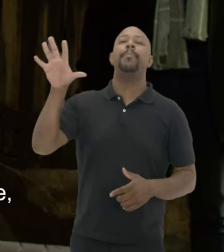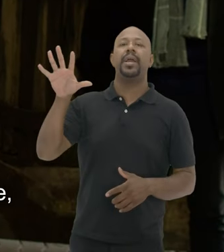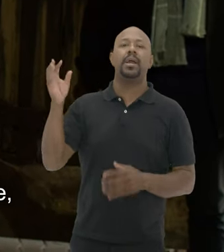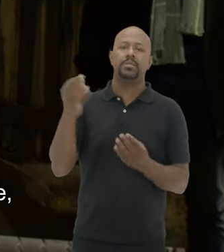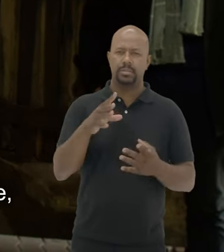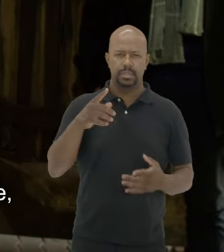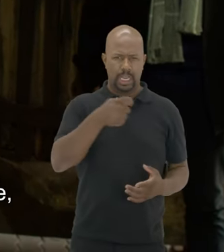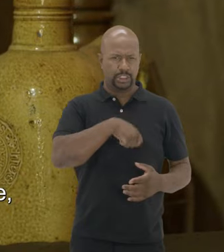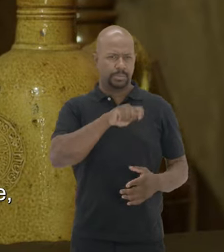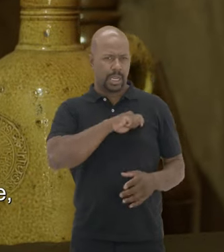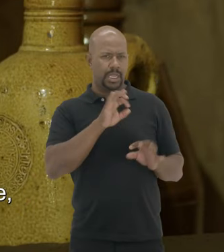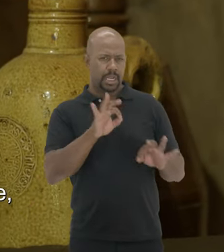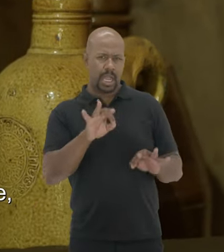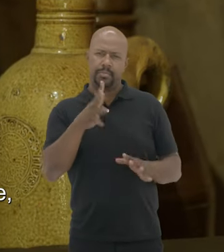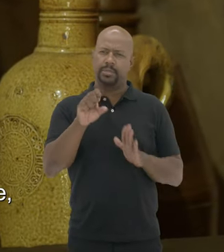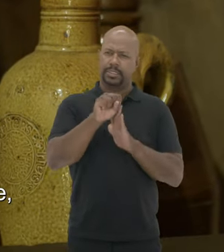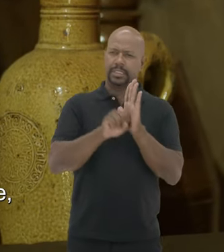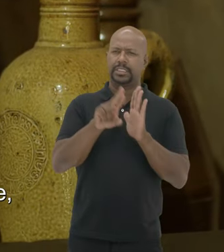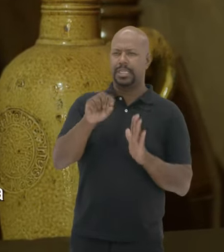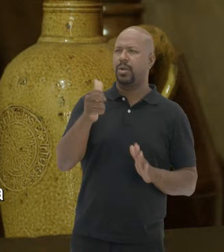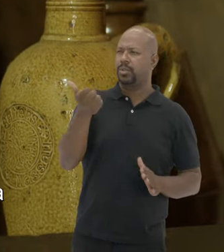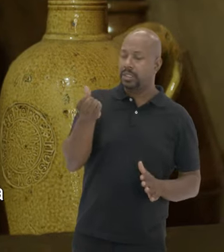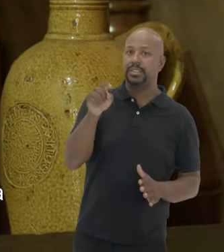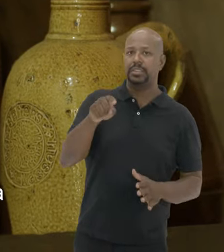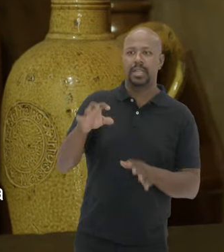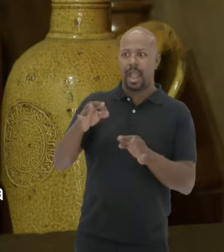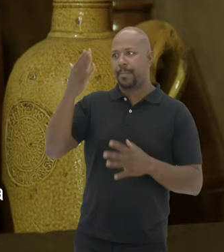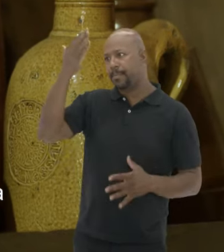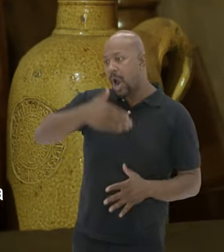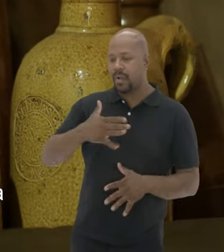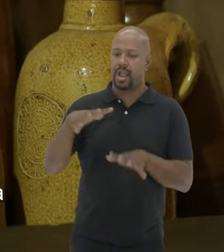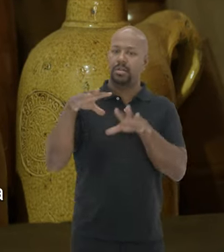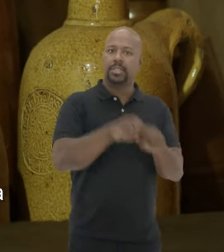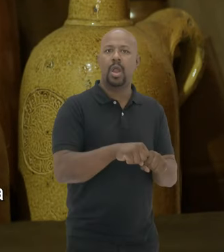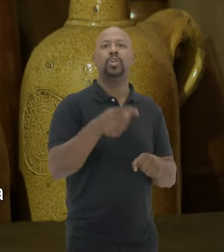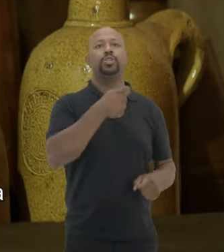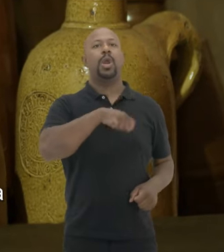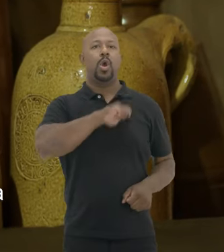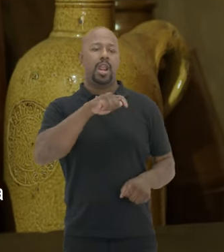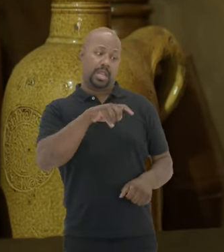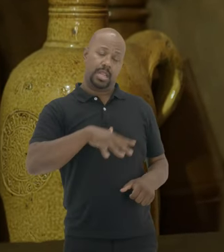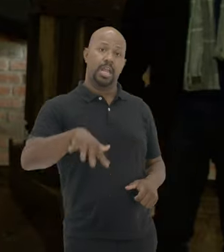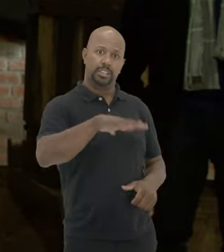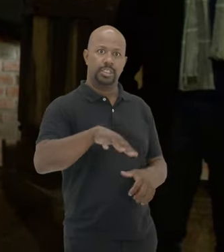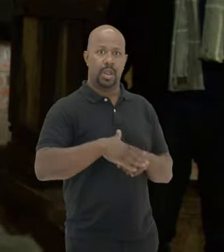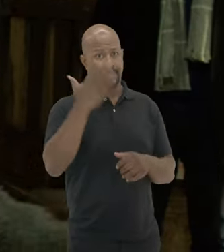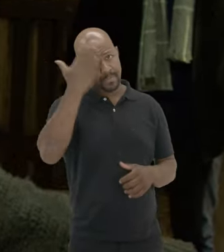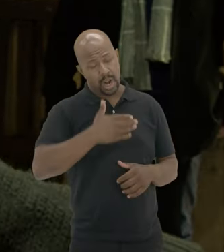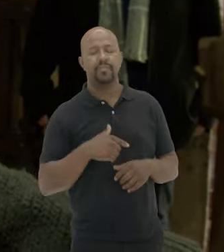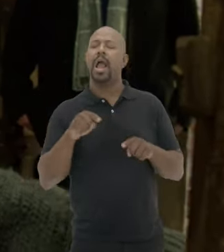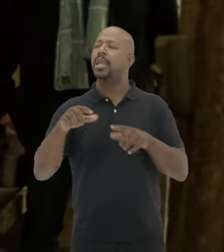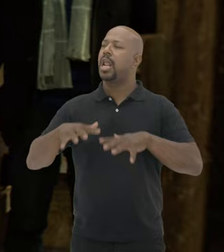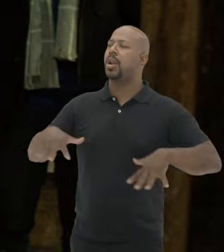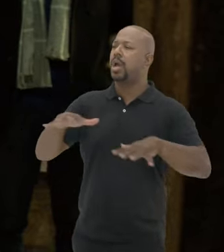Europa da Espanha especificamente a partir de cerâmica é a prova da colonização espanhola na nossa região aqui